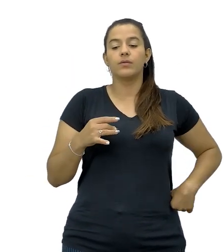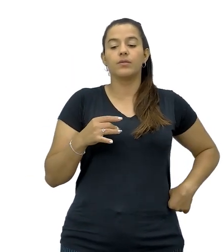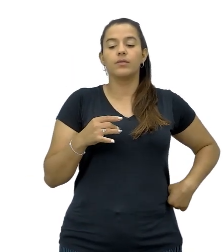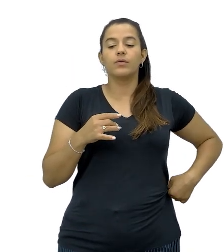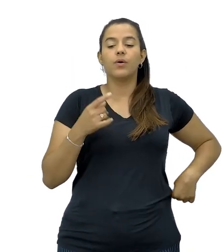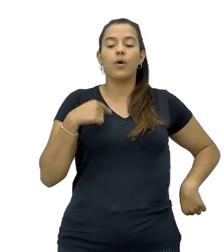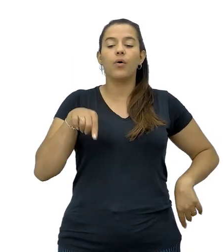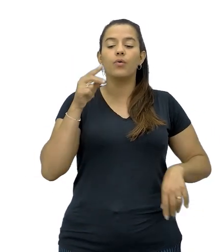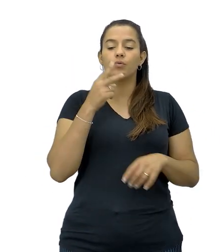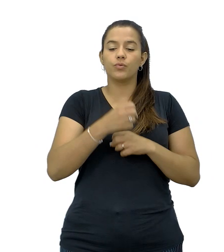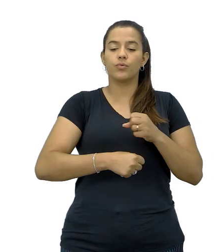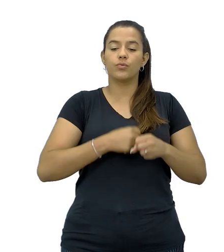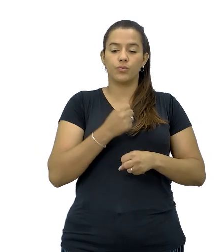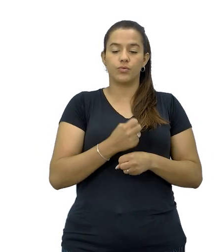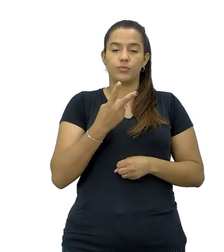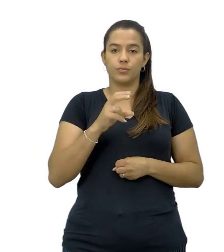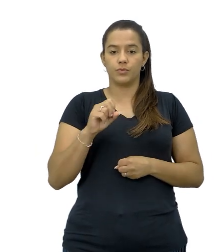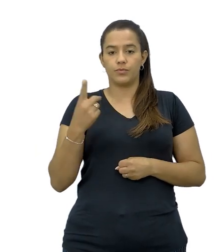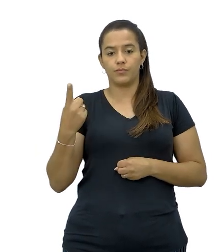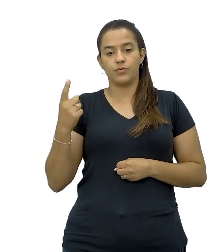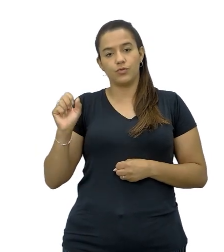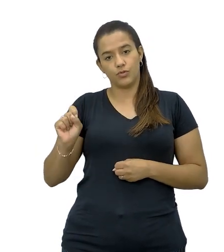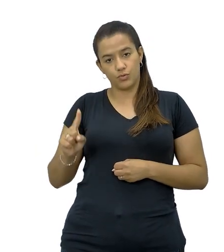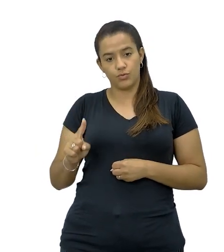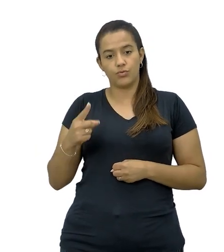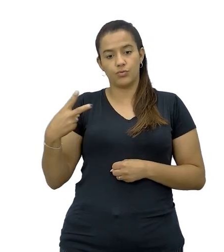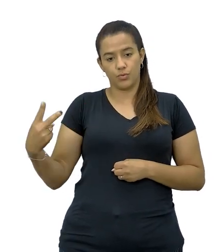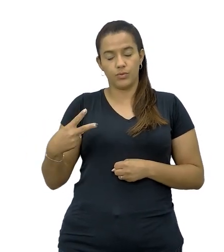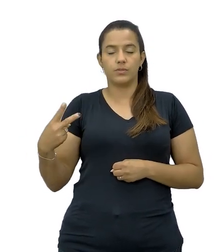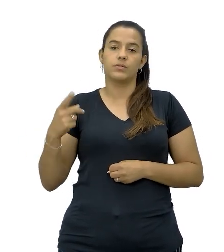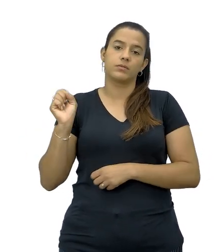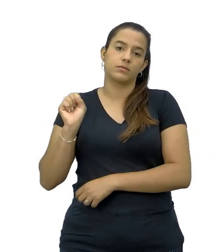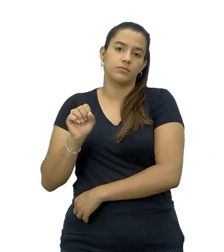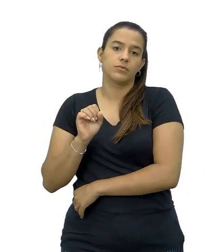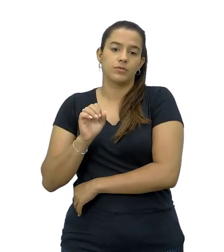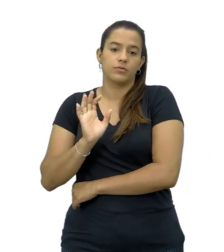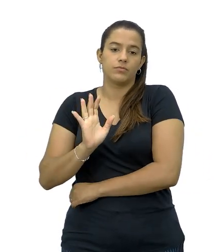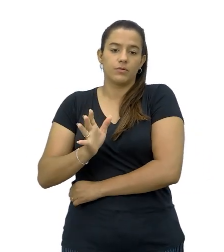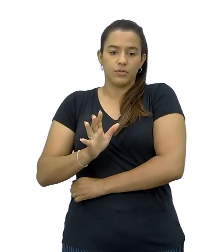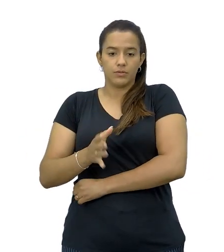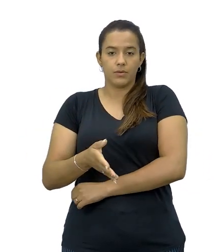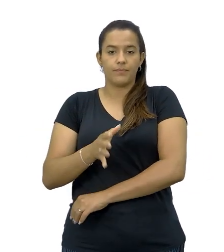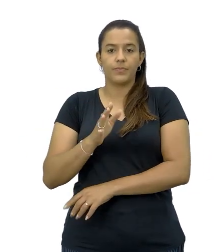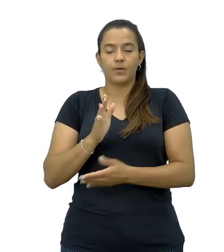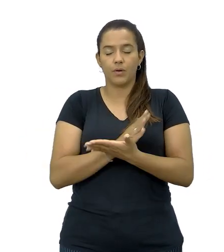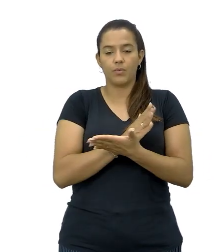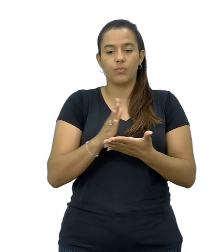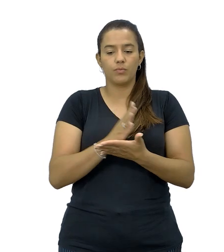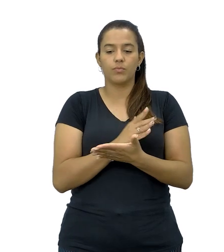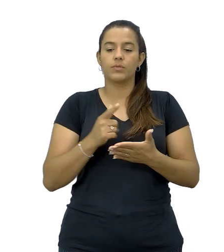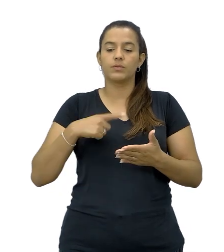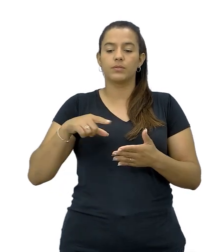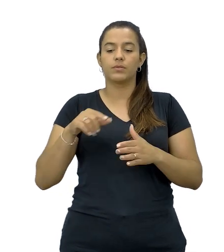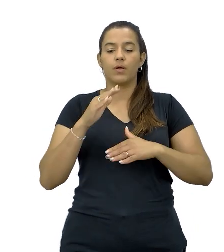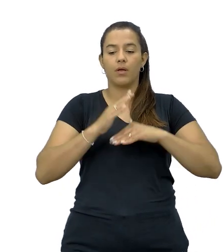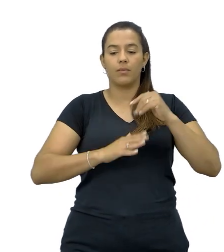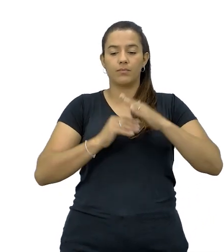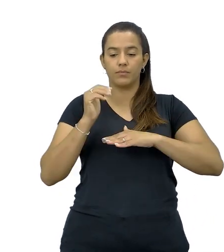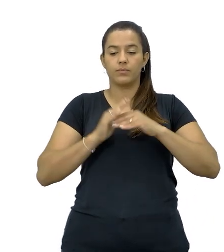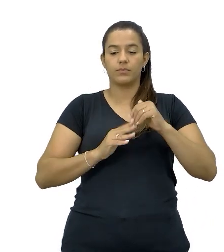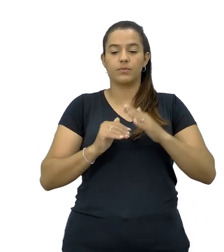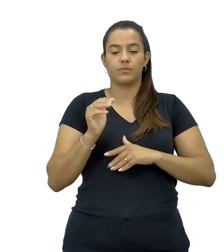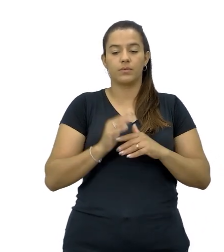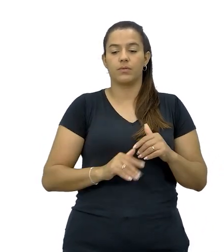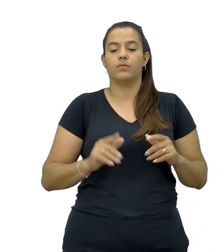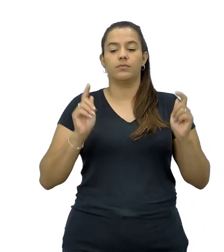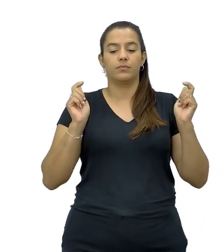2022 já pode também trabalhar com a de 2022. Aí eu seleciono as questões relativas às habilidades, aí